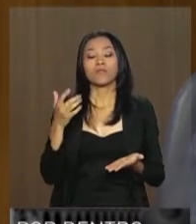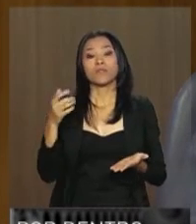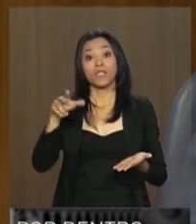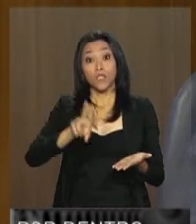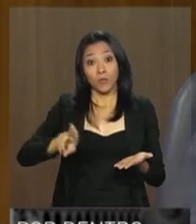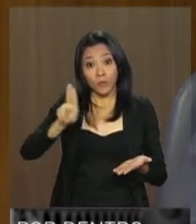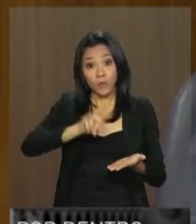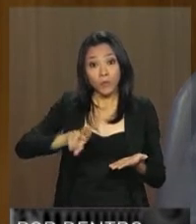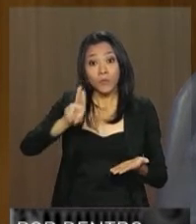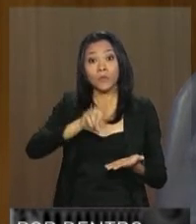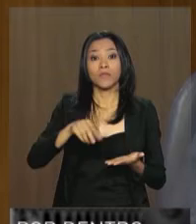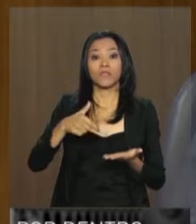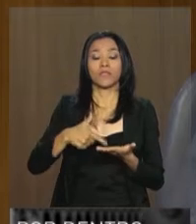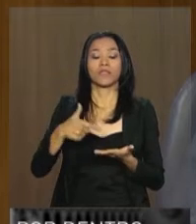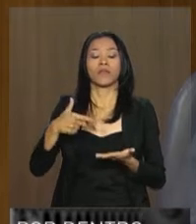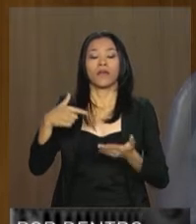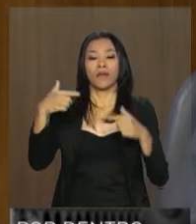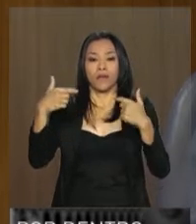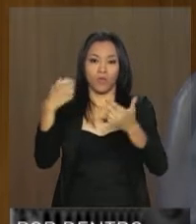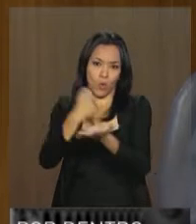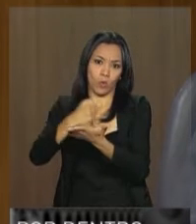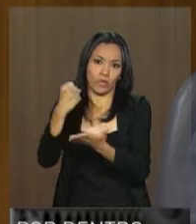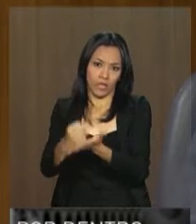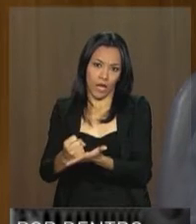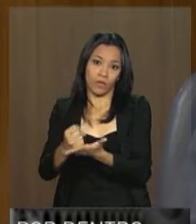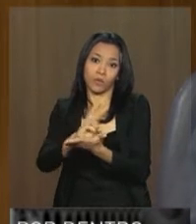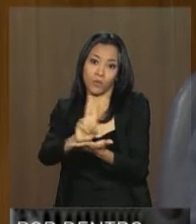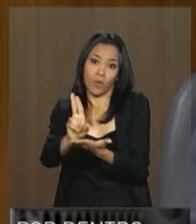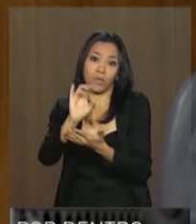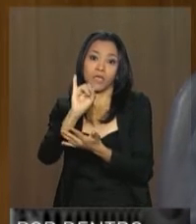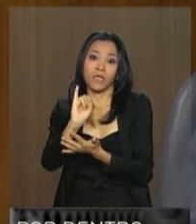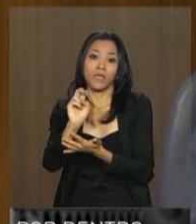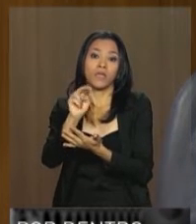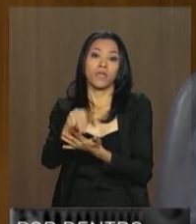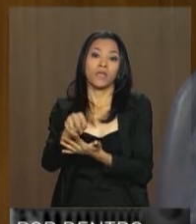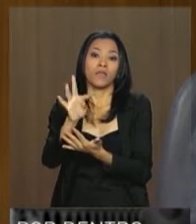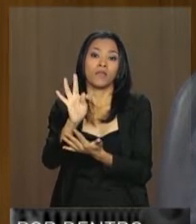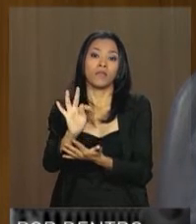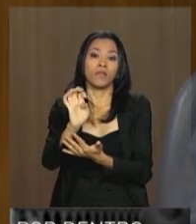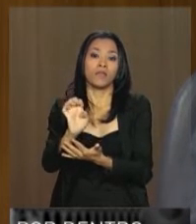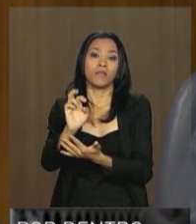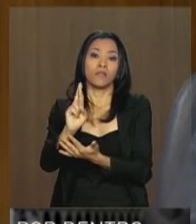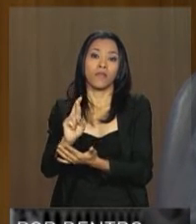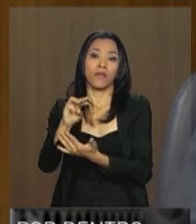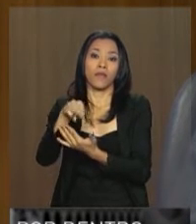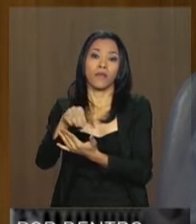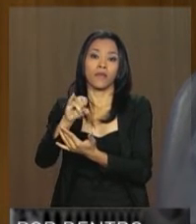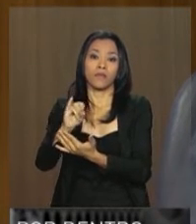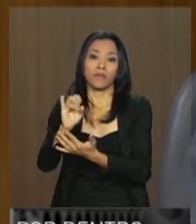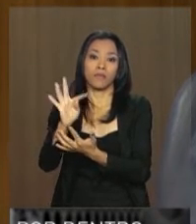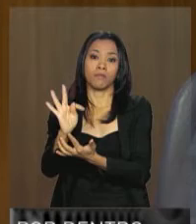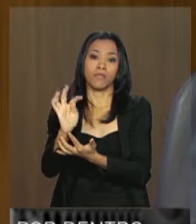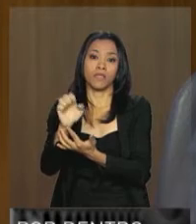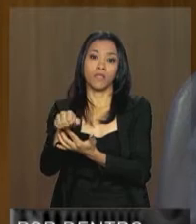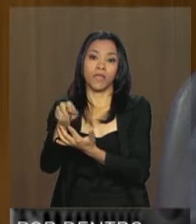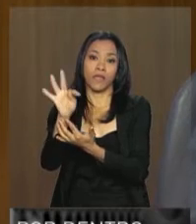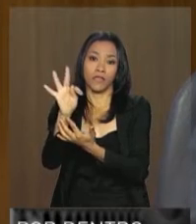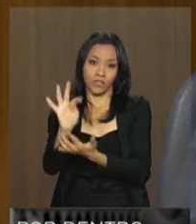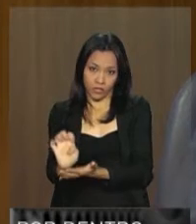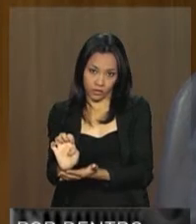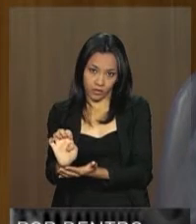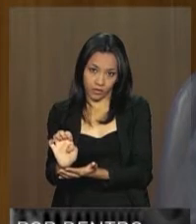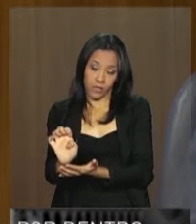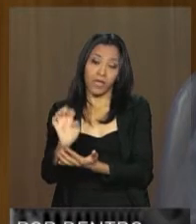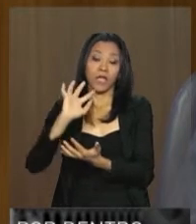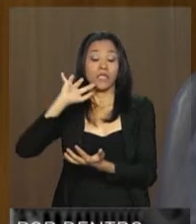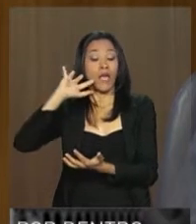modalidade de prestação de serviço intermitente eles vêm para a formalidade nós